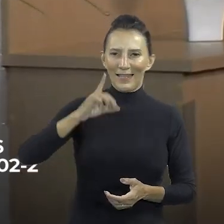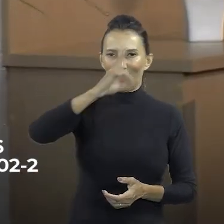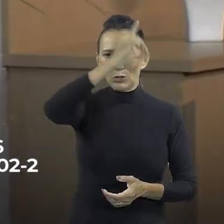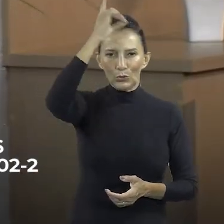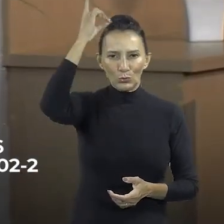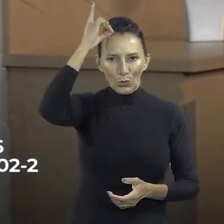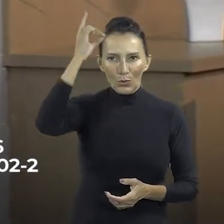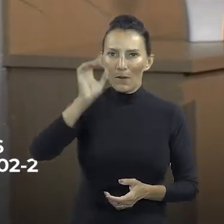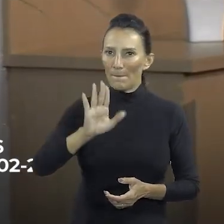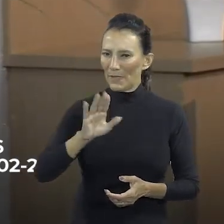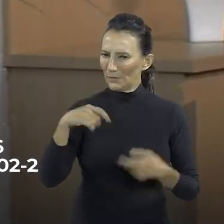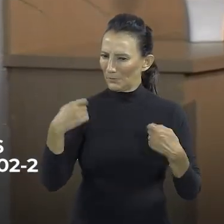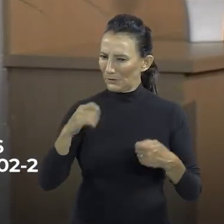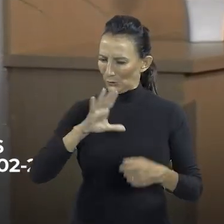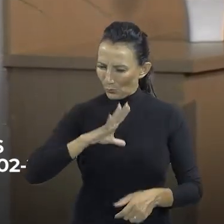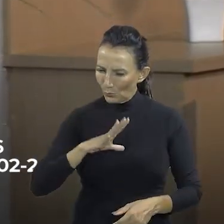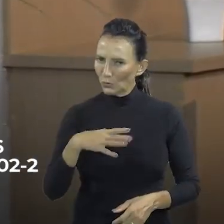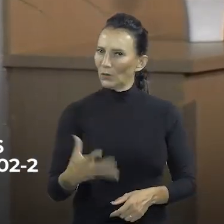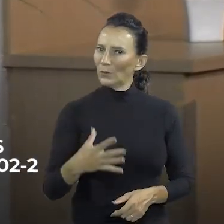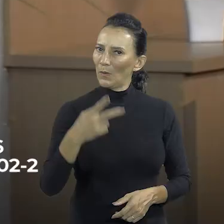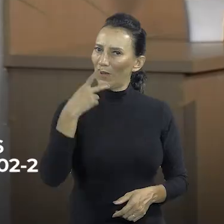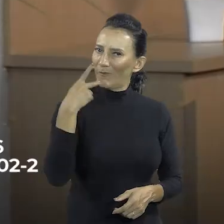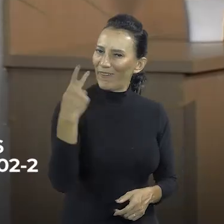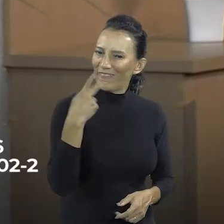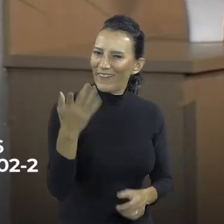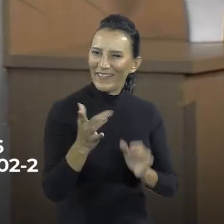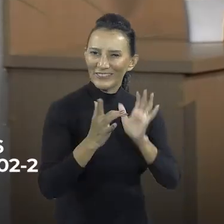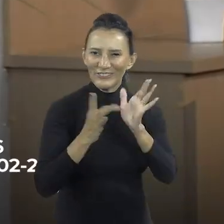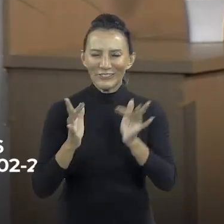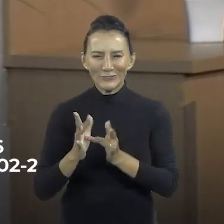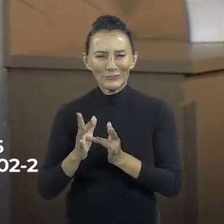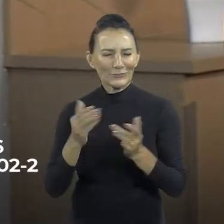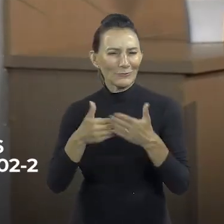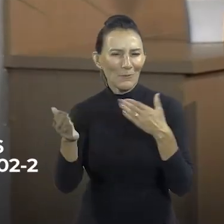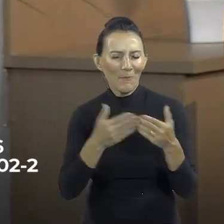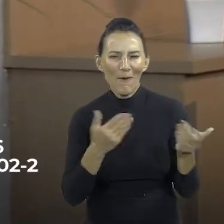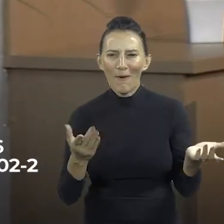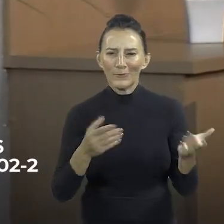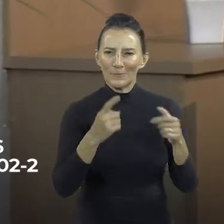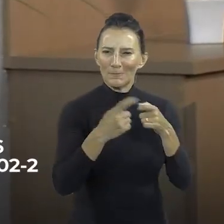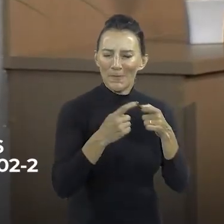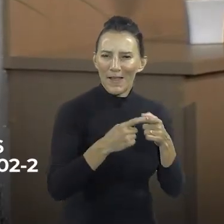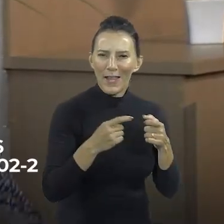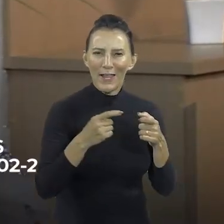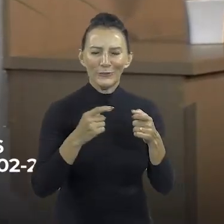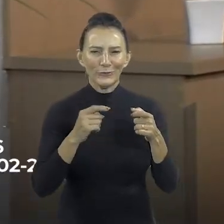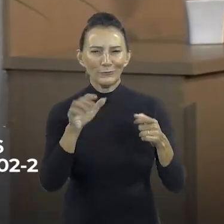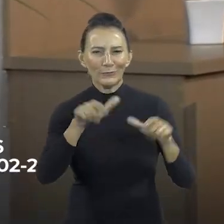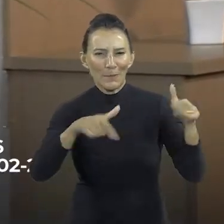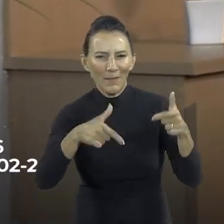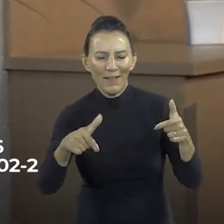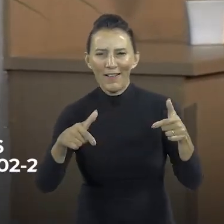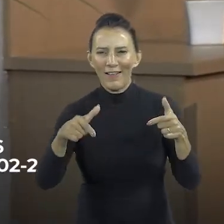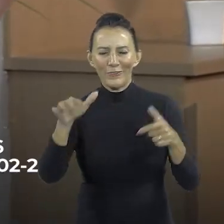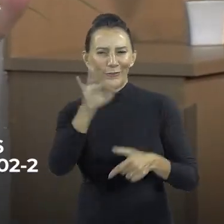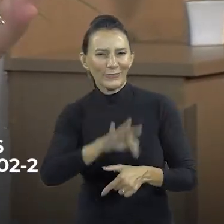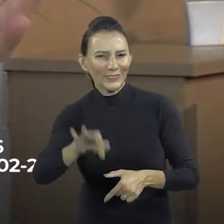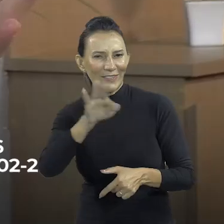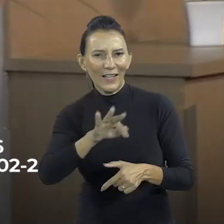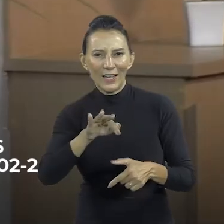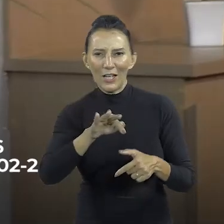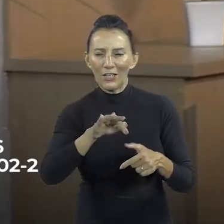do elevador, na clínica médica, na faculdade, no trabalho, na vizinhança, por onde quer que eu